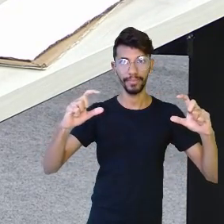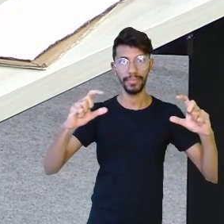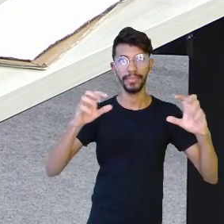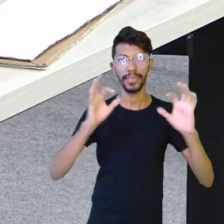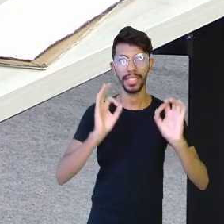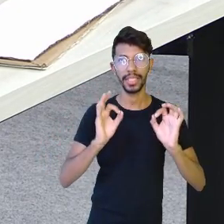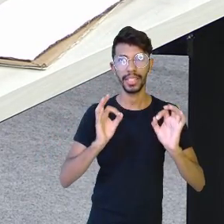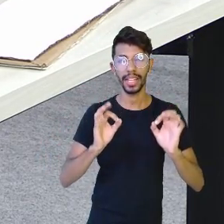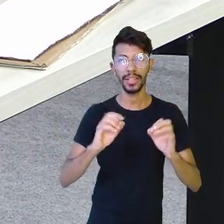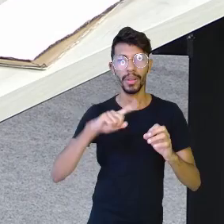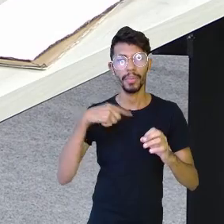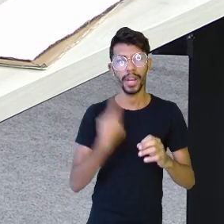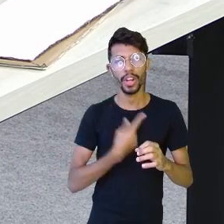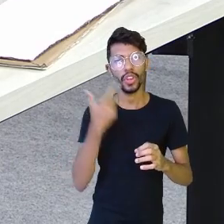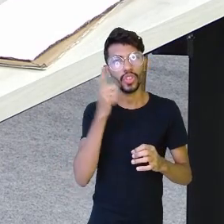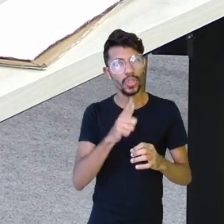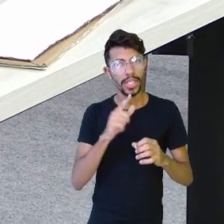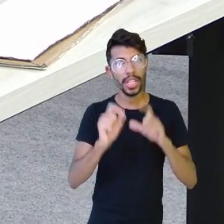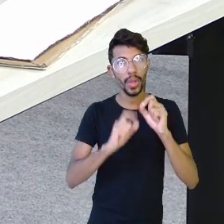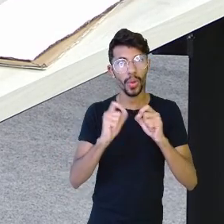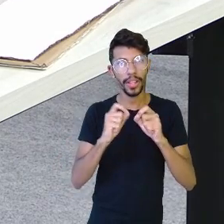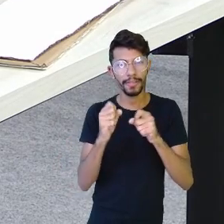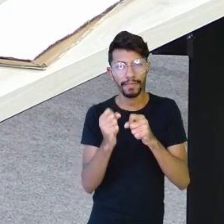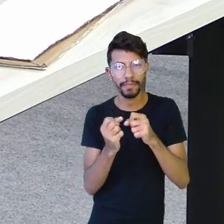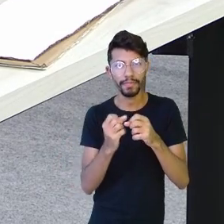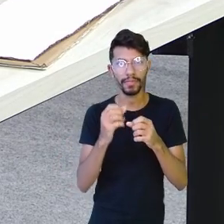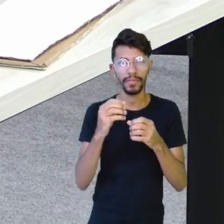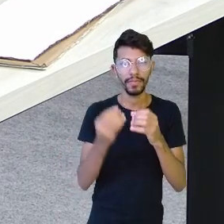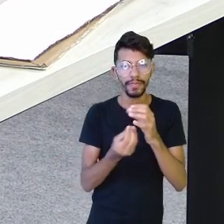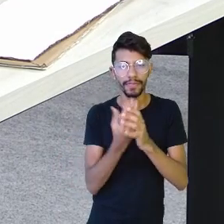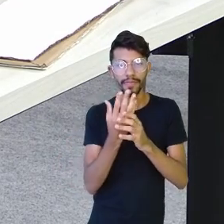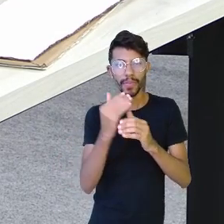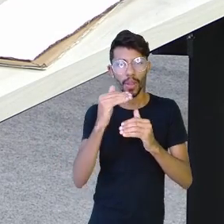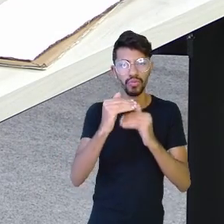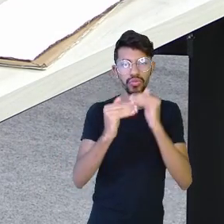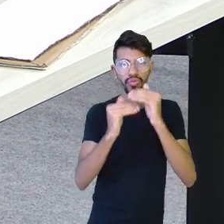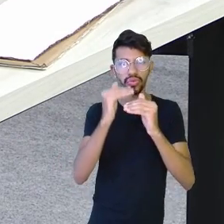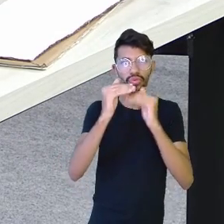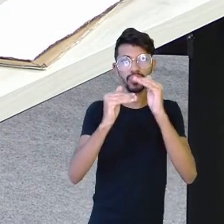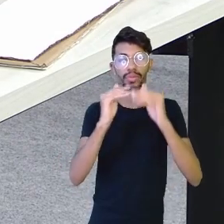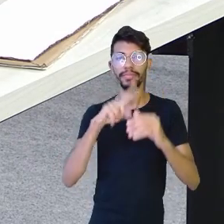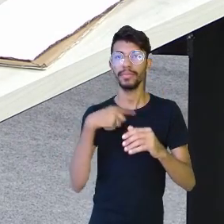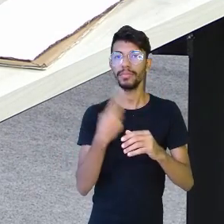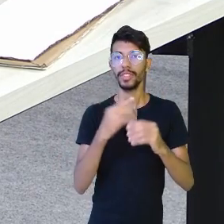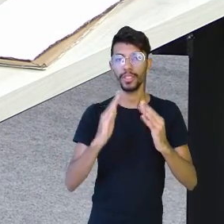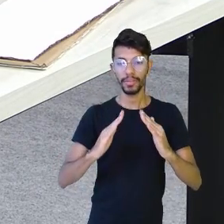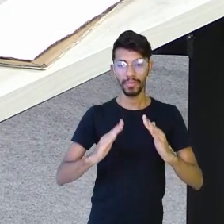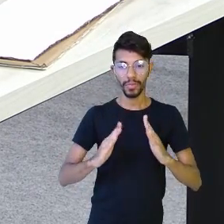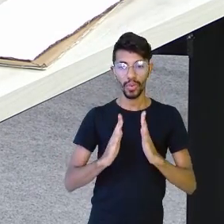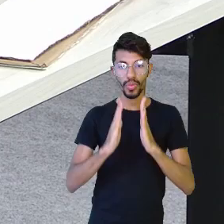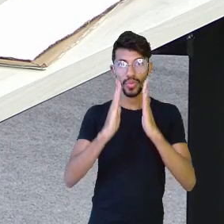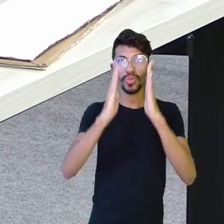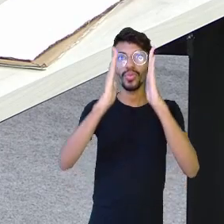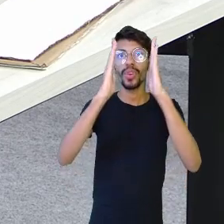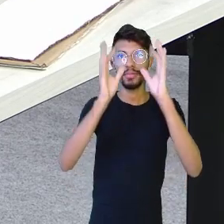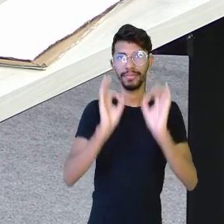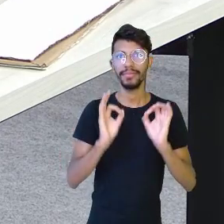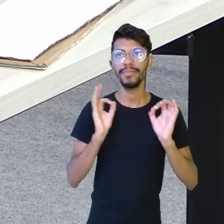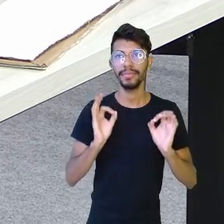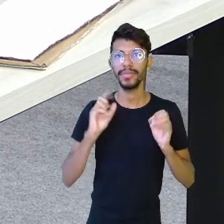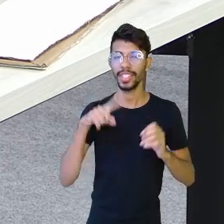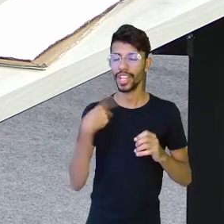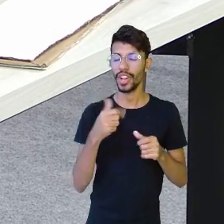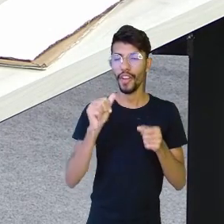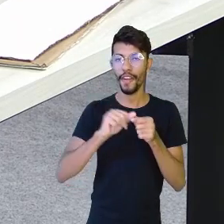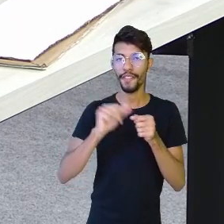que nós fôssemos montar a nossa torre, a nossa torre, que nós vamos fazer